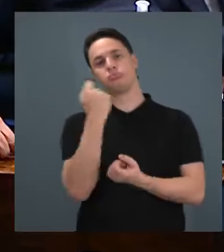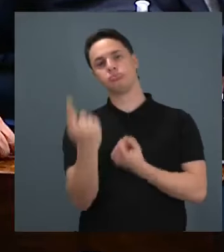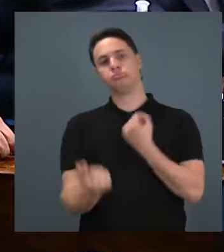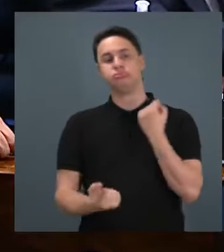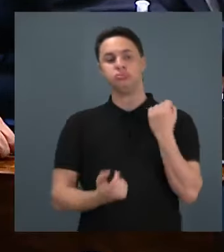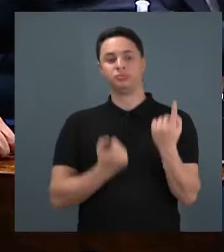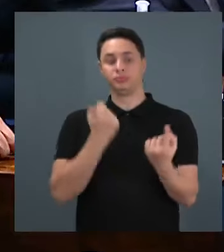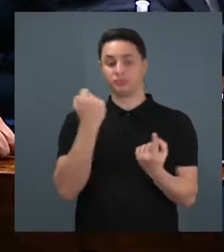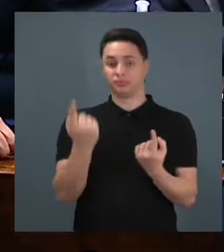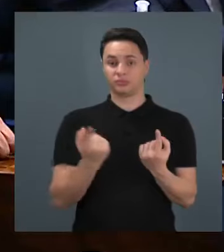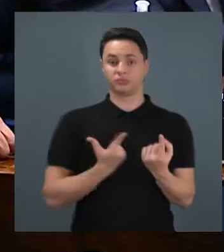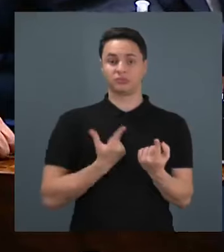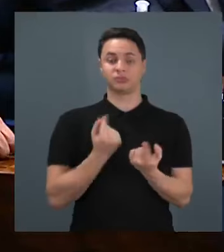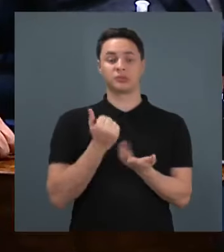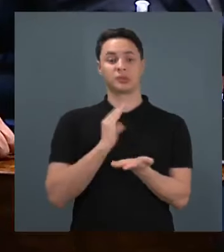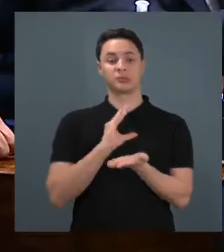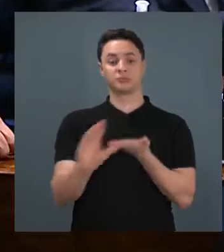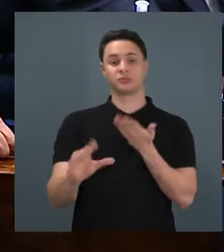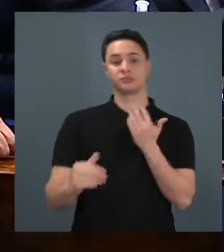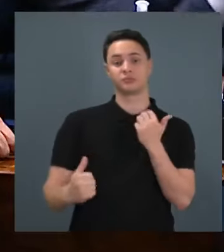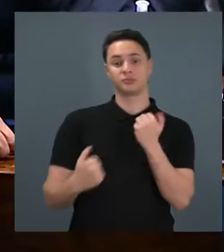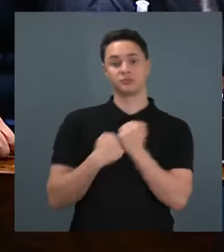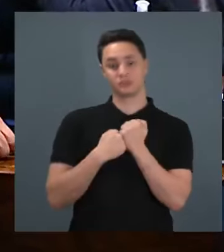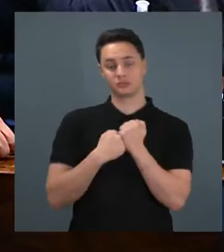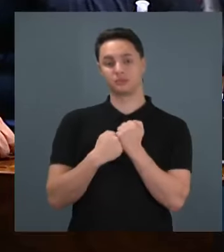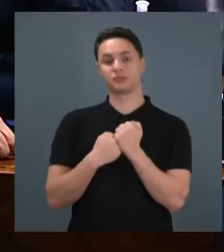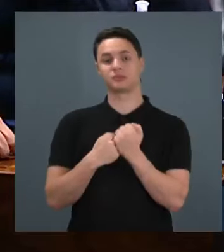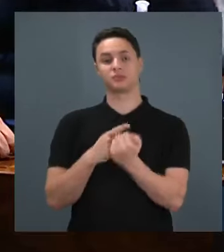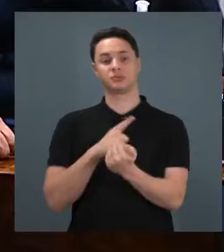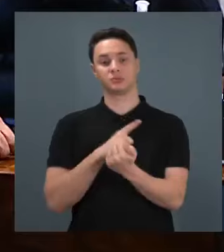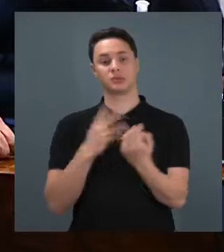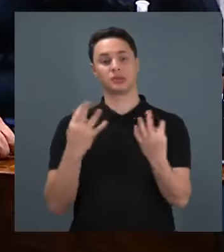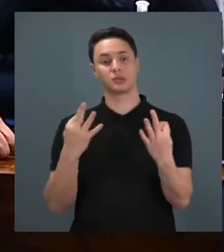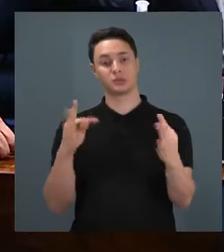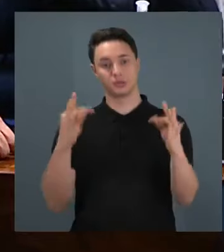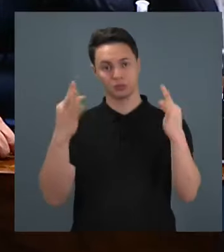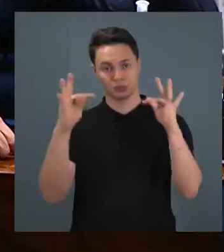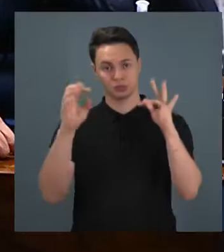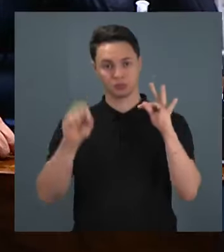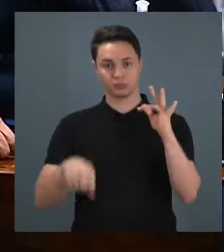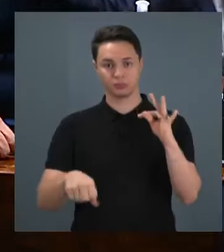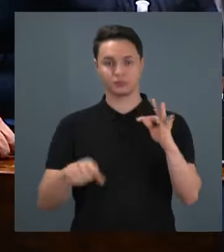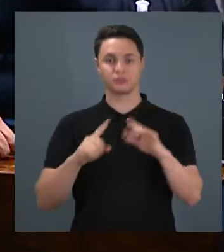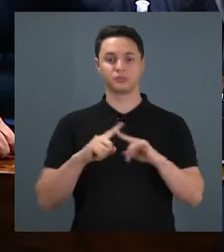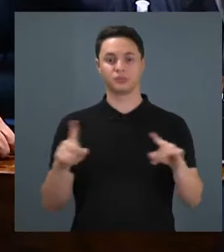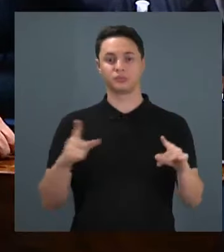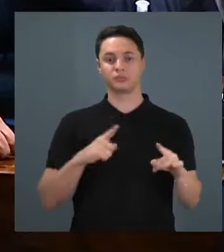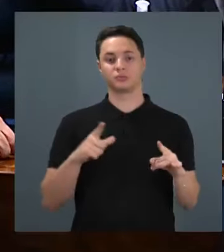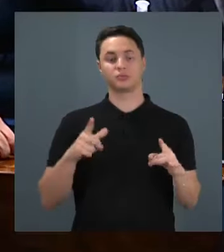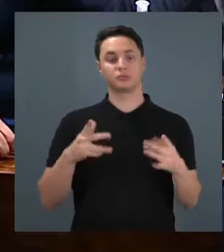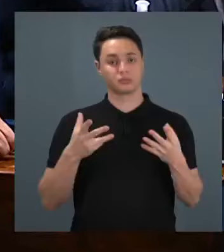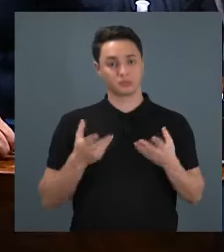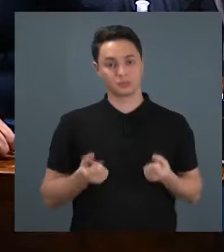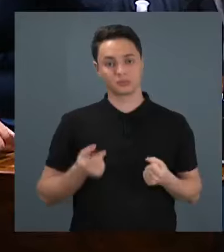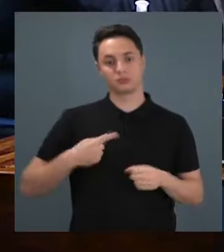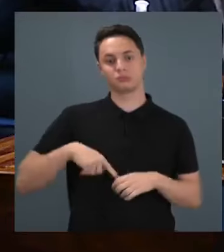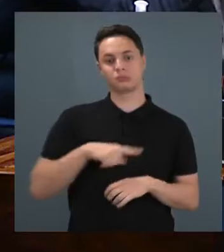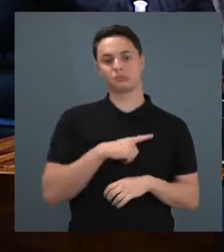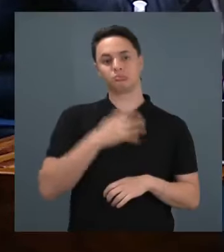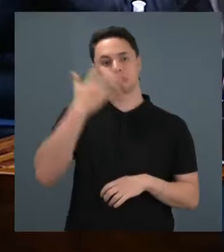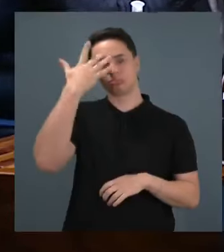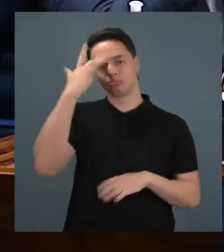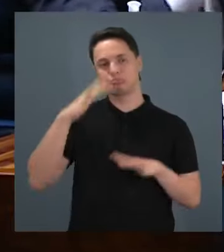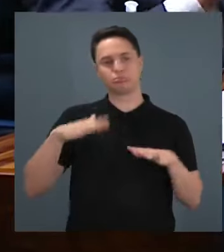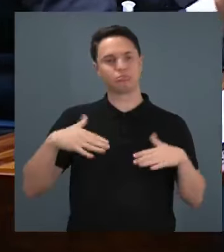um fundo de apoio tecnológico, mas veja, ela é acatada, a gente sequer sabe qual o